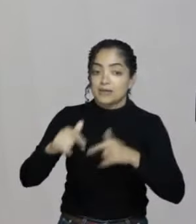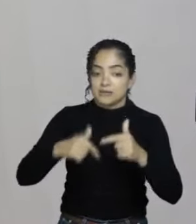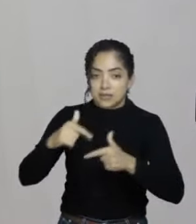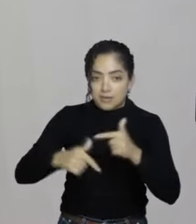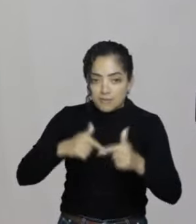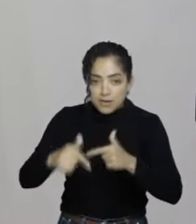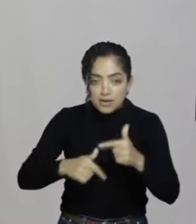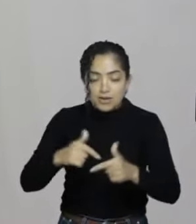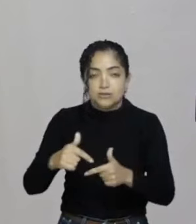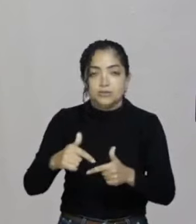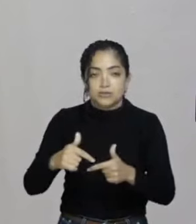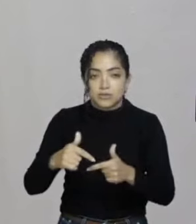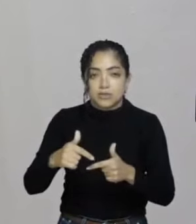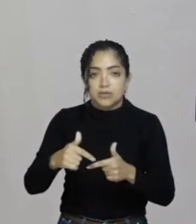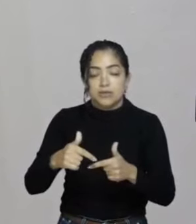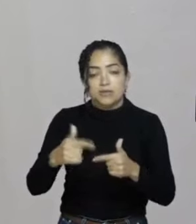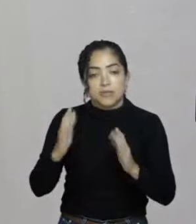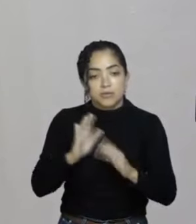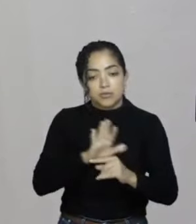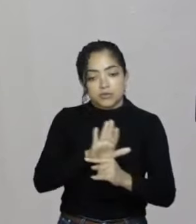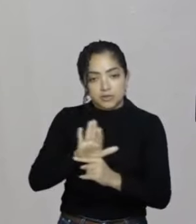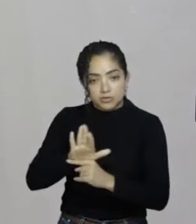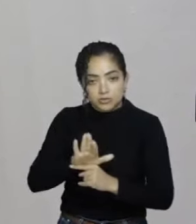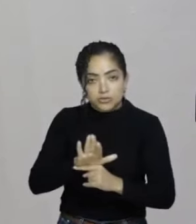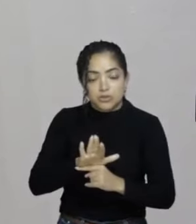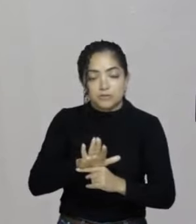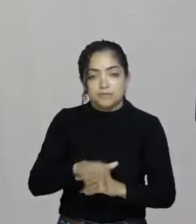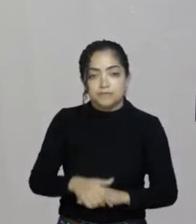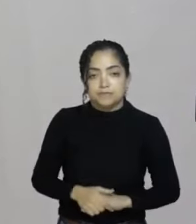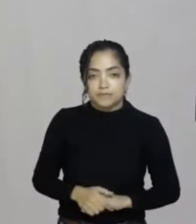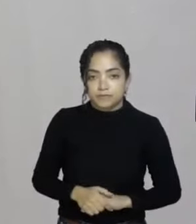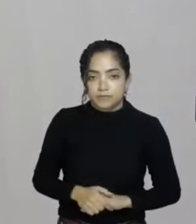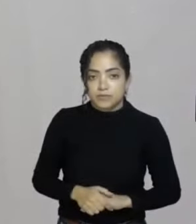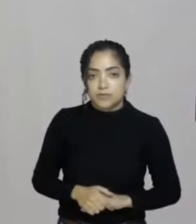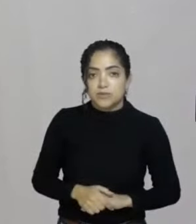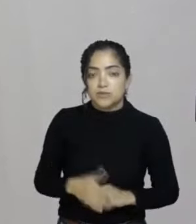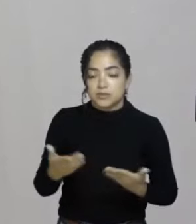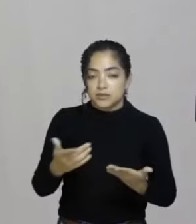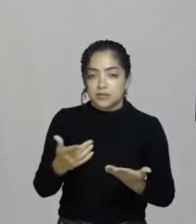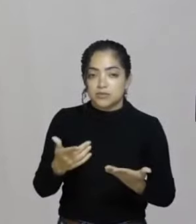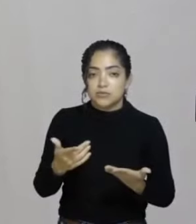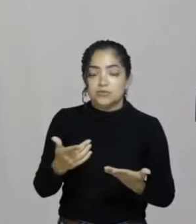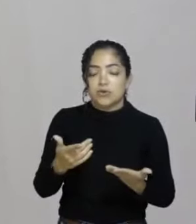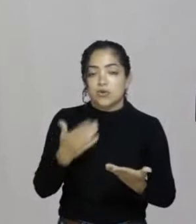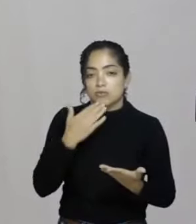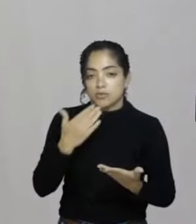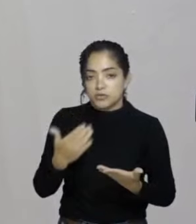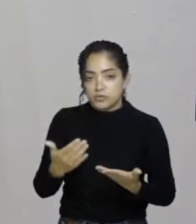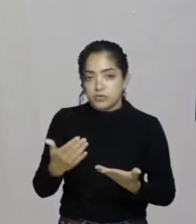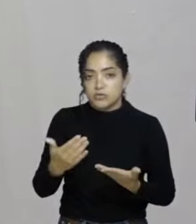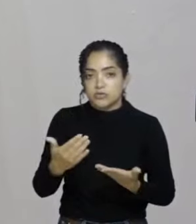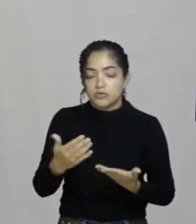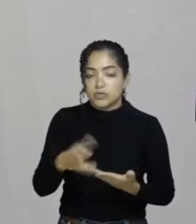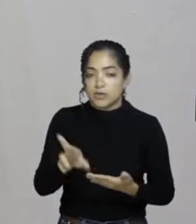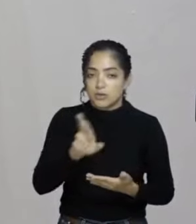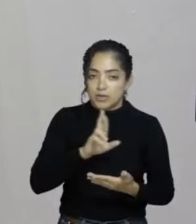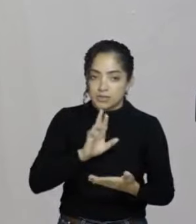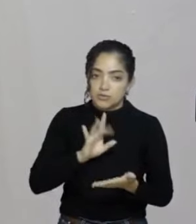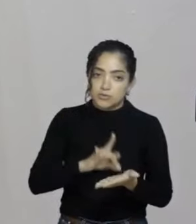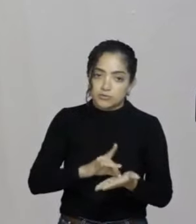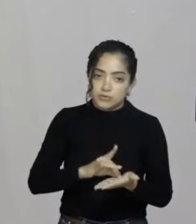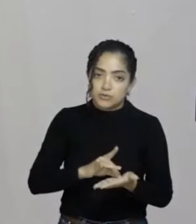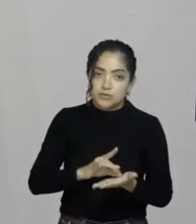Para poderem exercer as suas atividades lá naquela região então só o reforço aqui que a gente faz para que a gente tenha a resposta oficial com